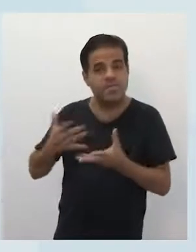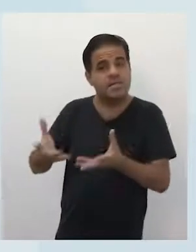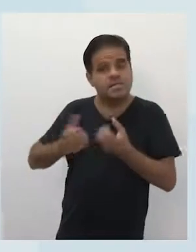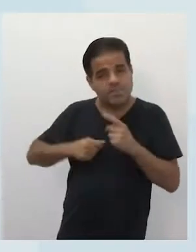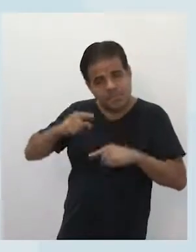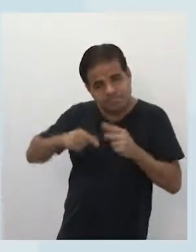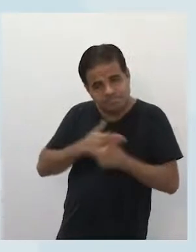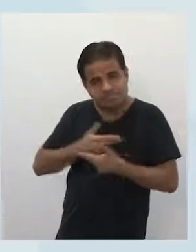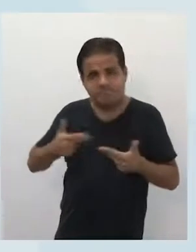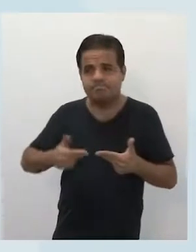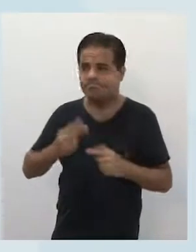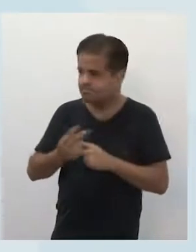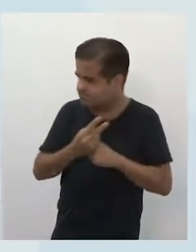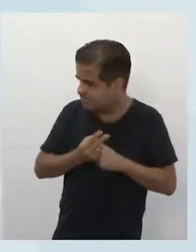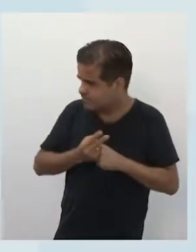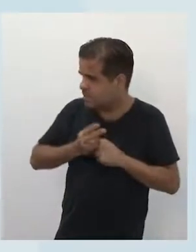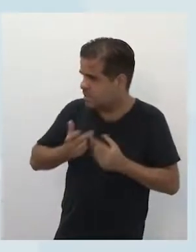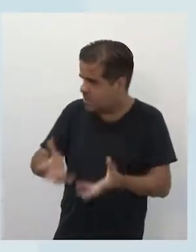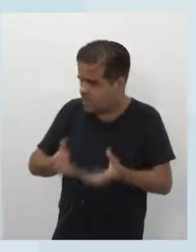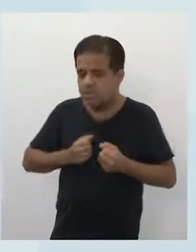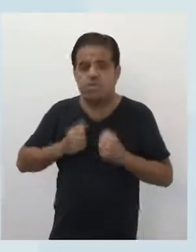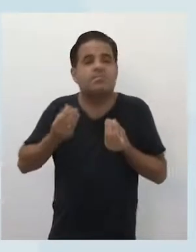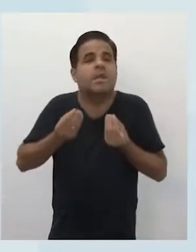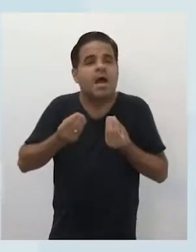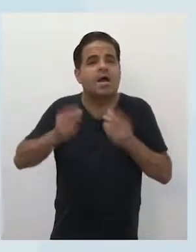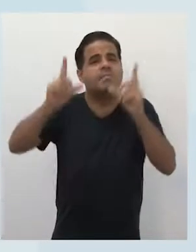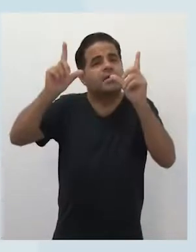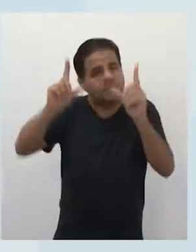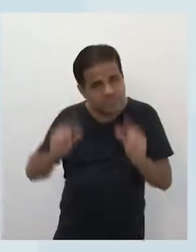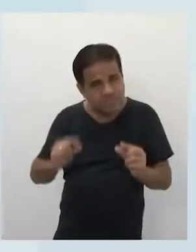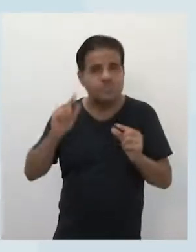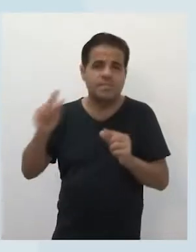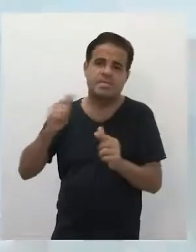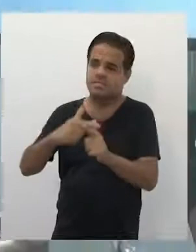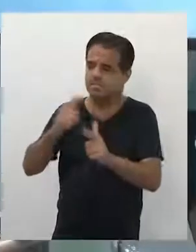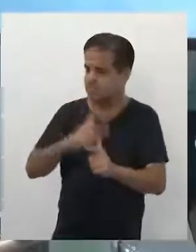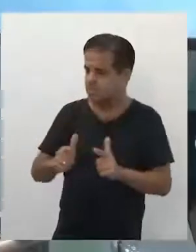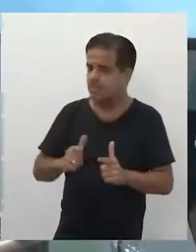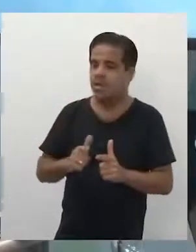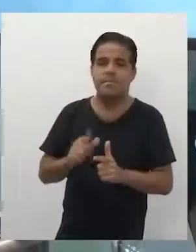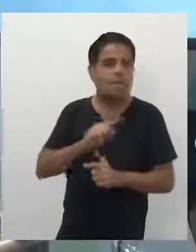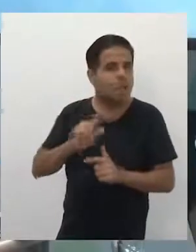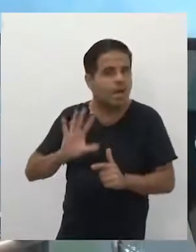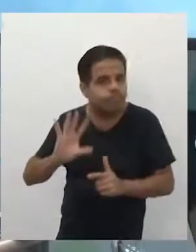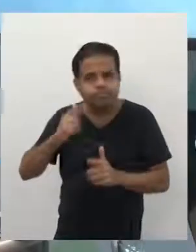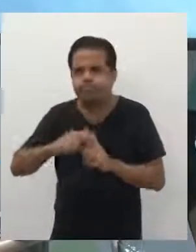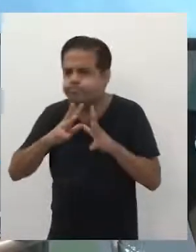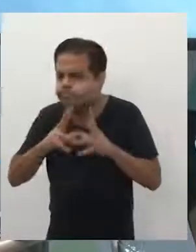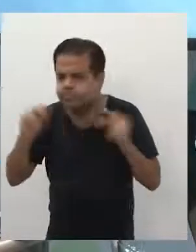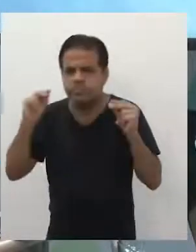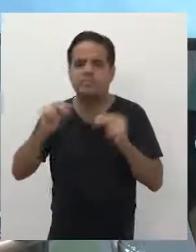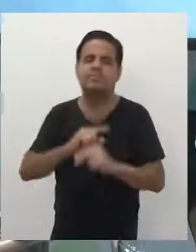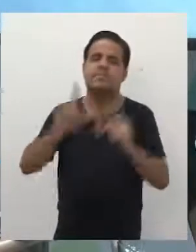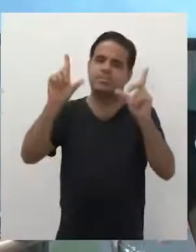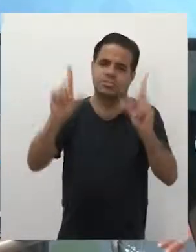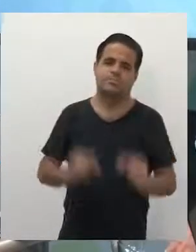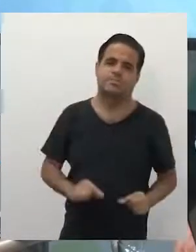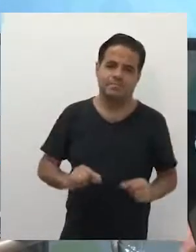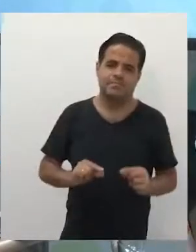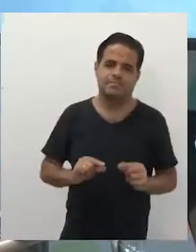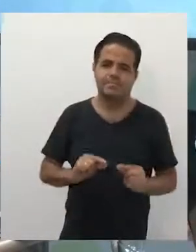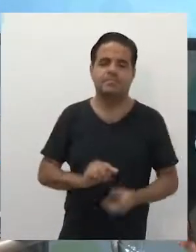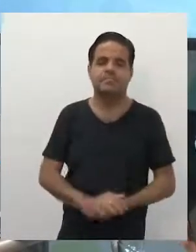algumas atitudes que eles já tiveram, né, para diminuir esses problemas. Não solucionar, mas diminuir.